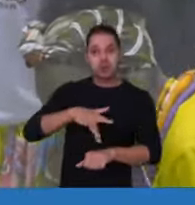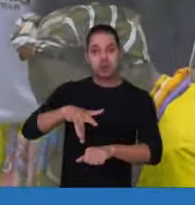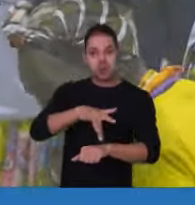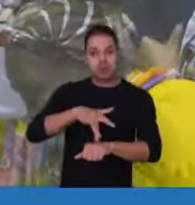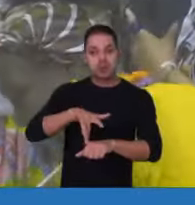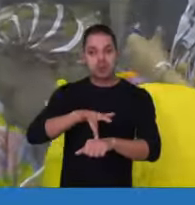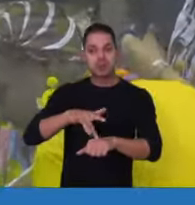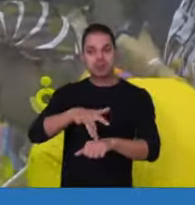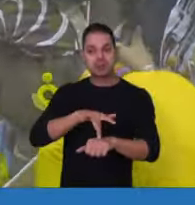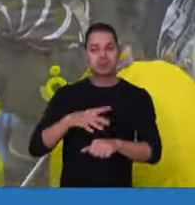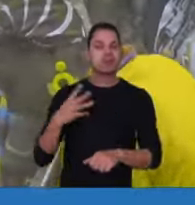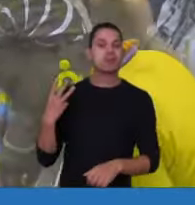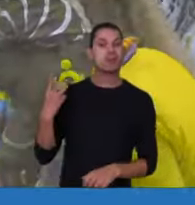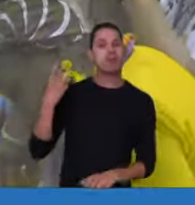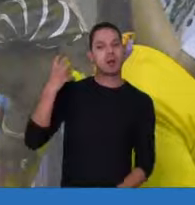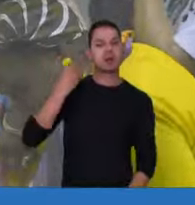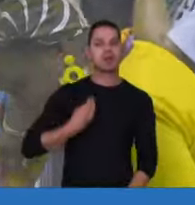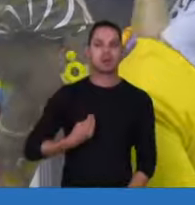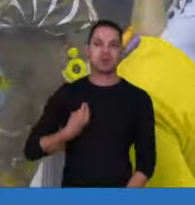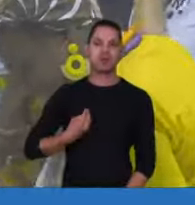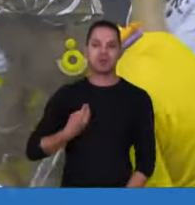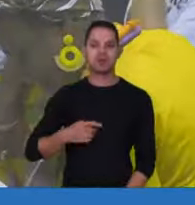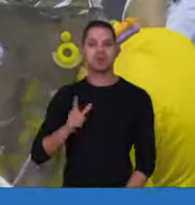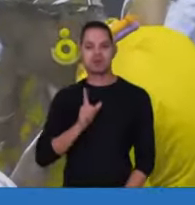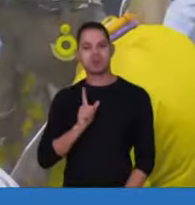Marielle está presente.